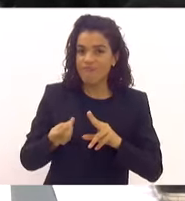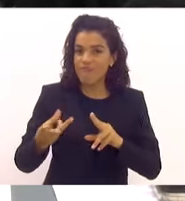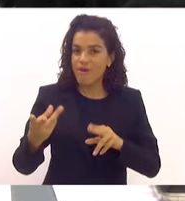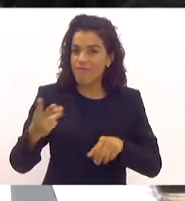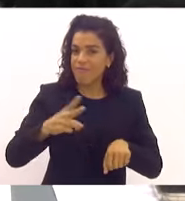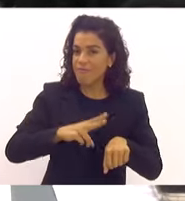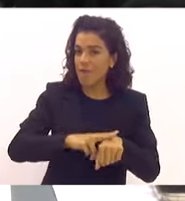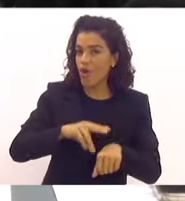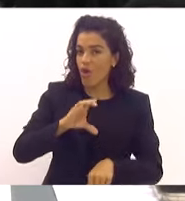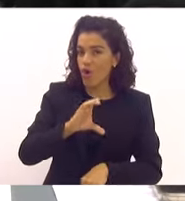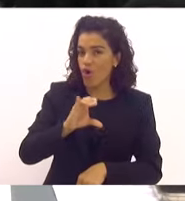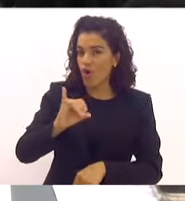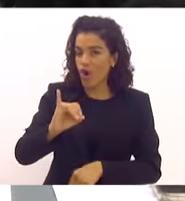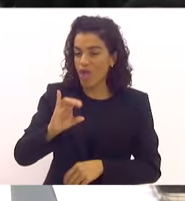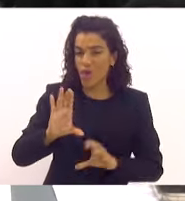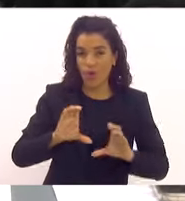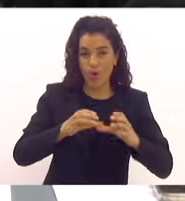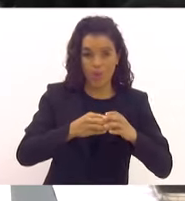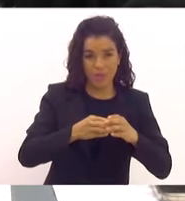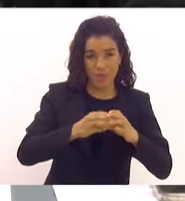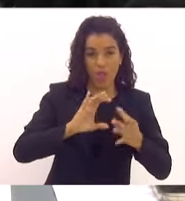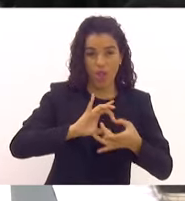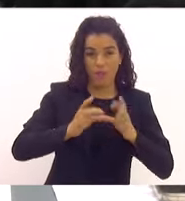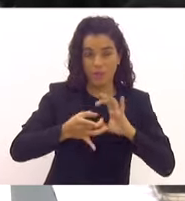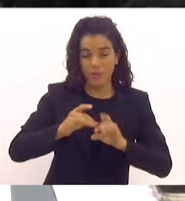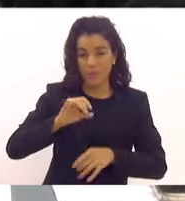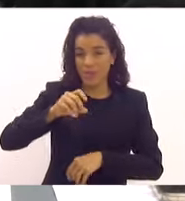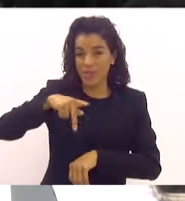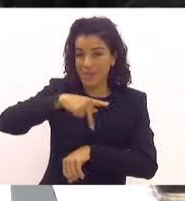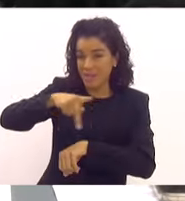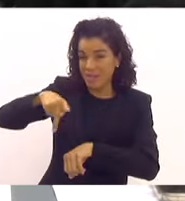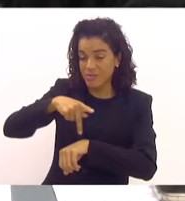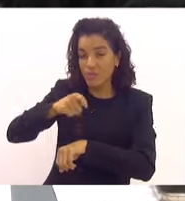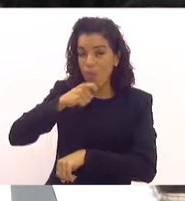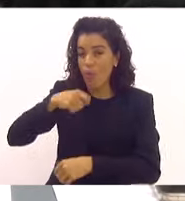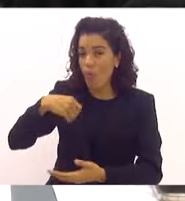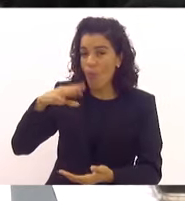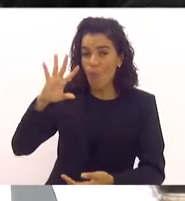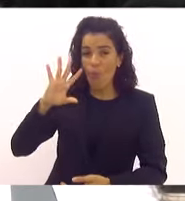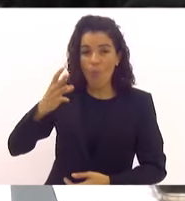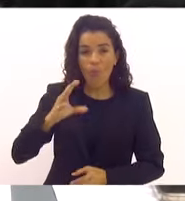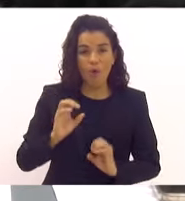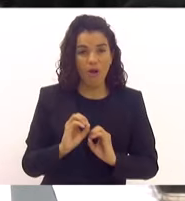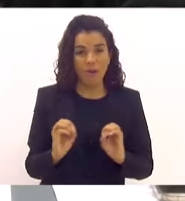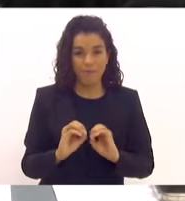COI se posicionar. Inclusive, mais recentemente, nós vamos ter, né, os Jogos